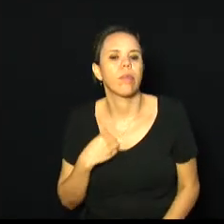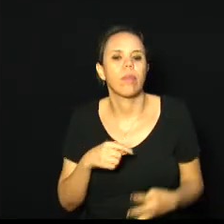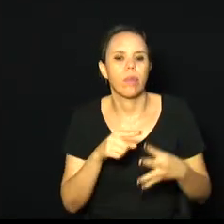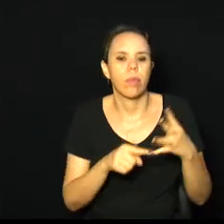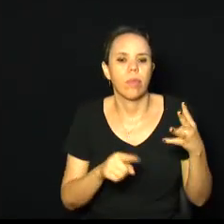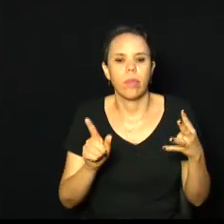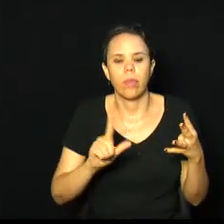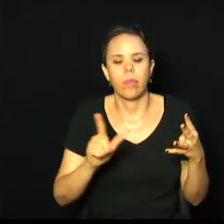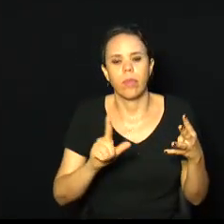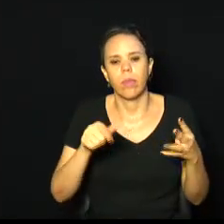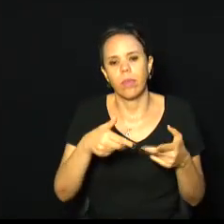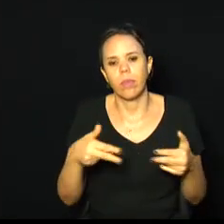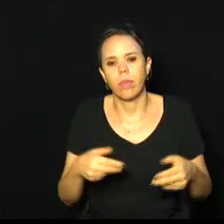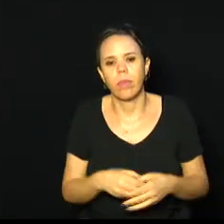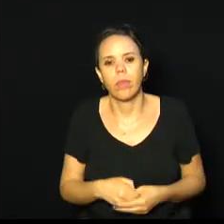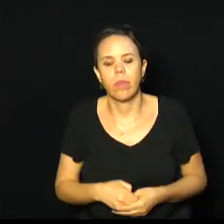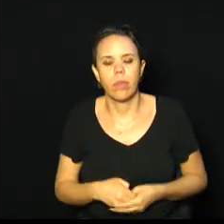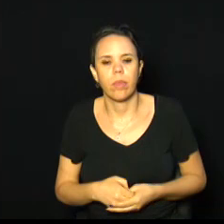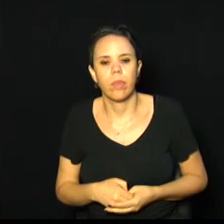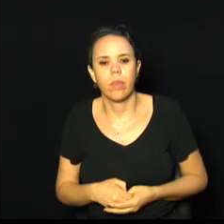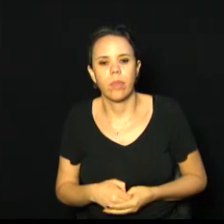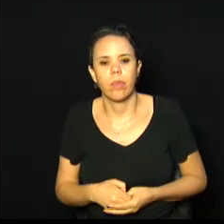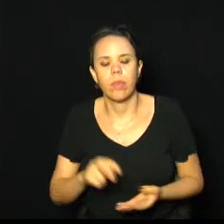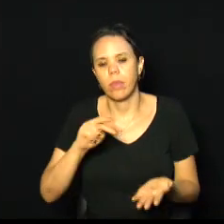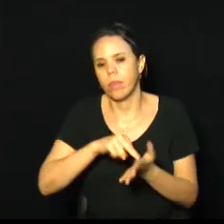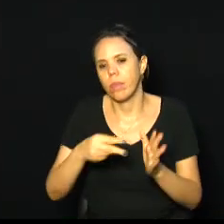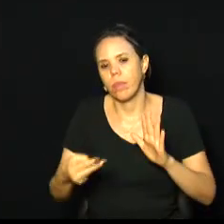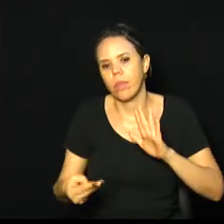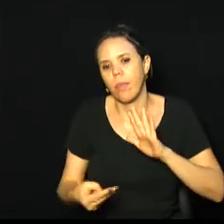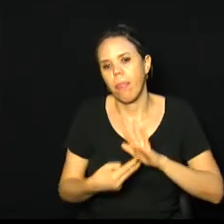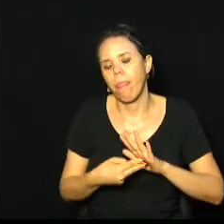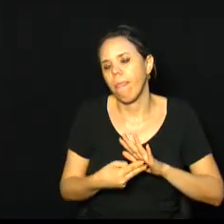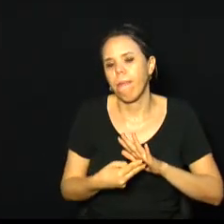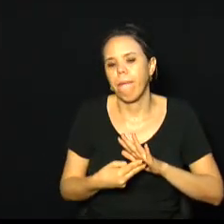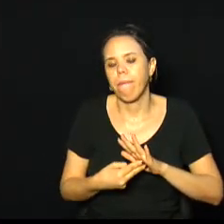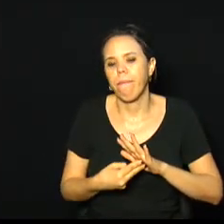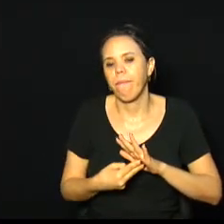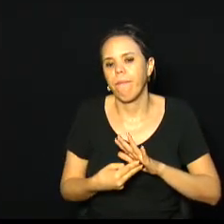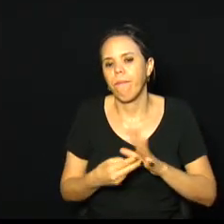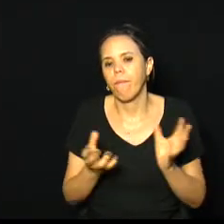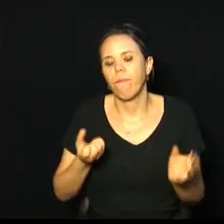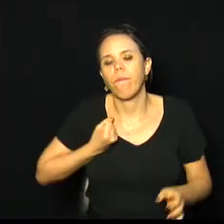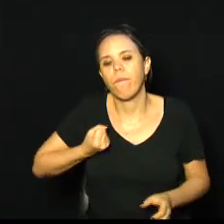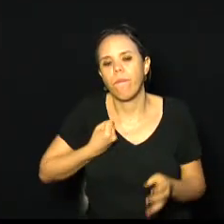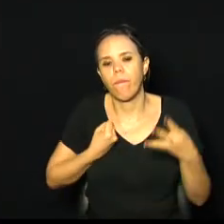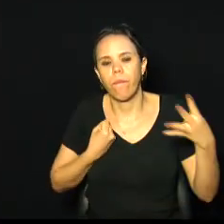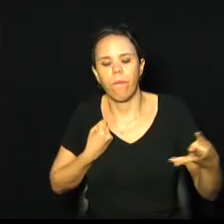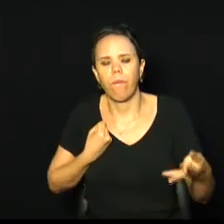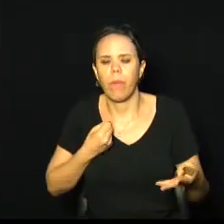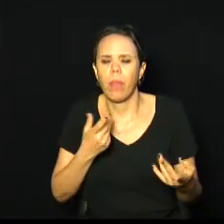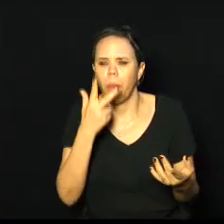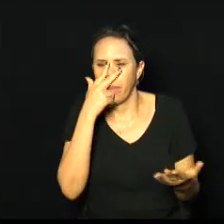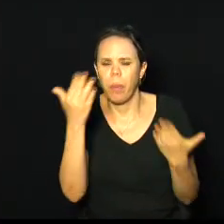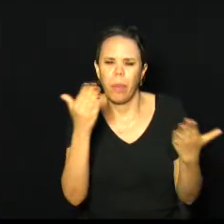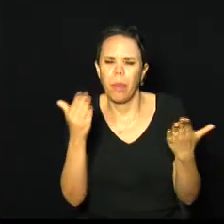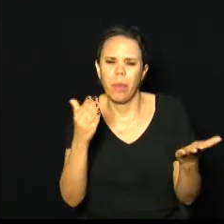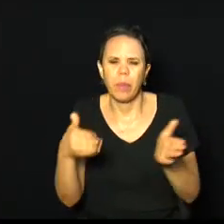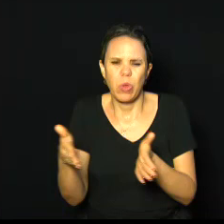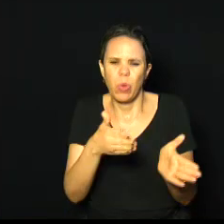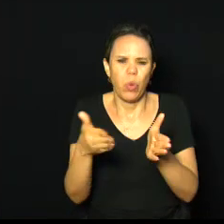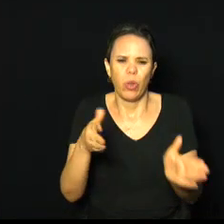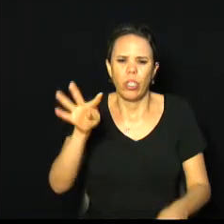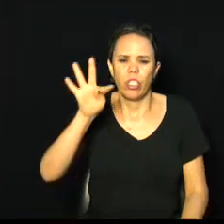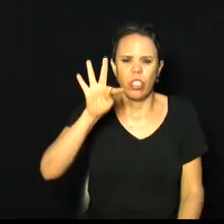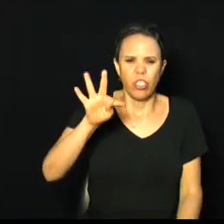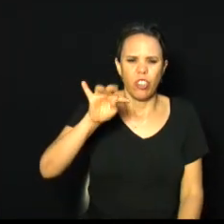que é uma das classes... Né? O que é a classe 4? A classe 4 é o rio Tietê de São Paulo.